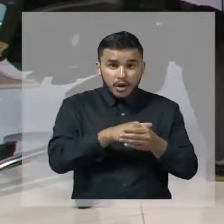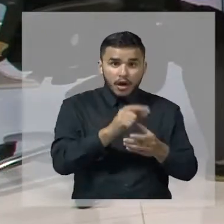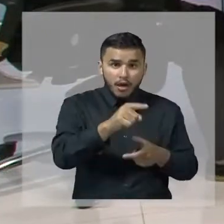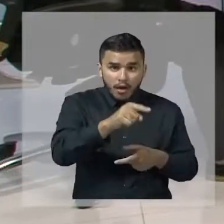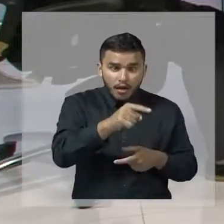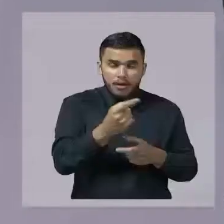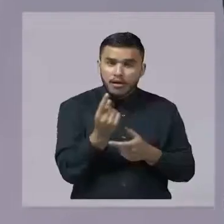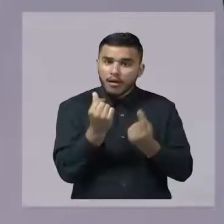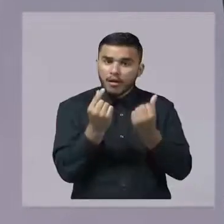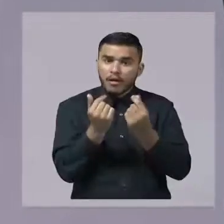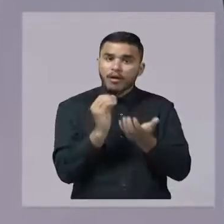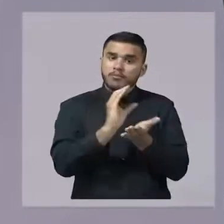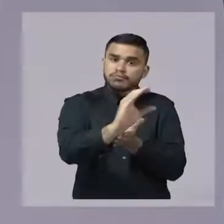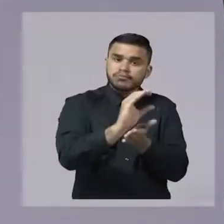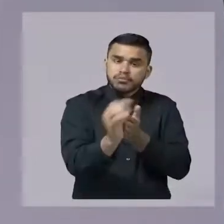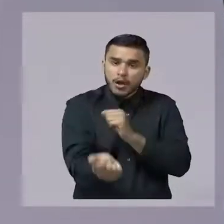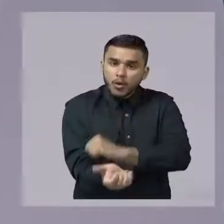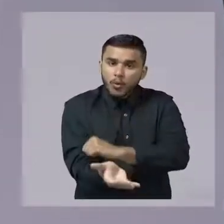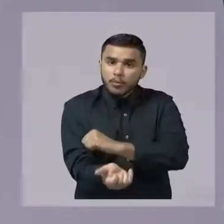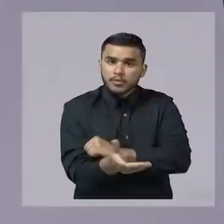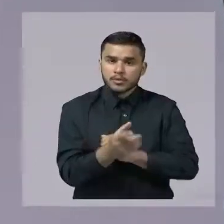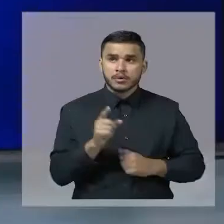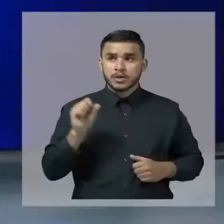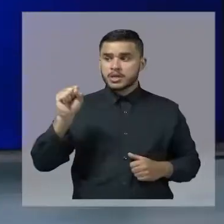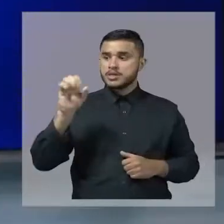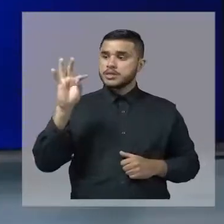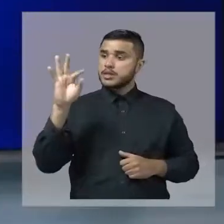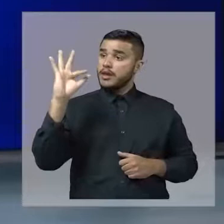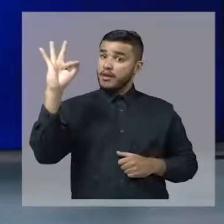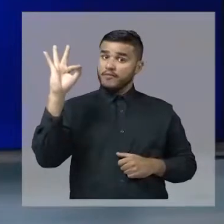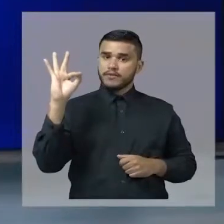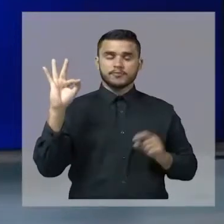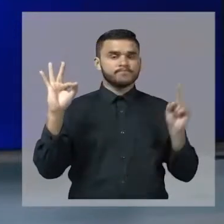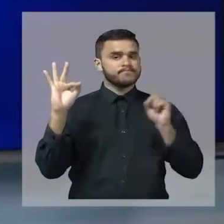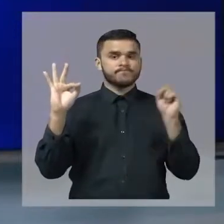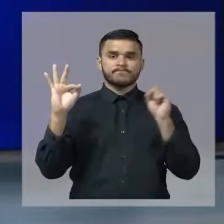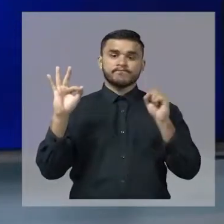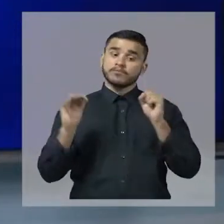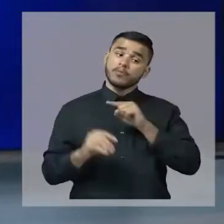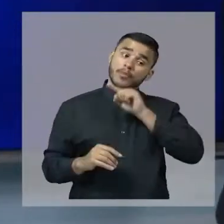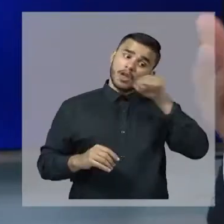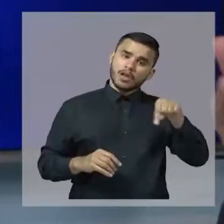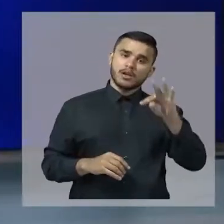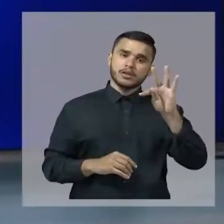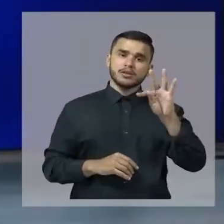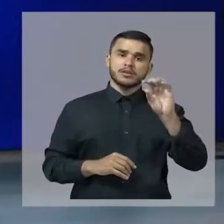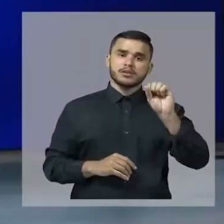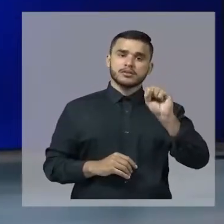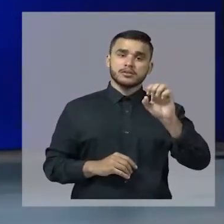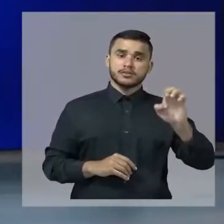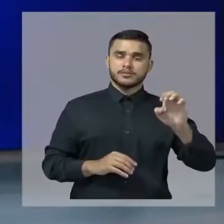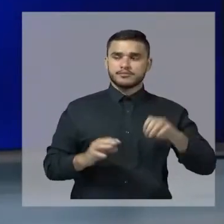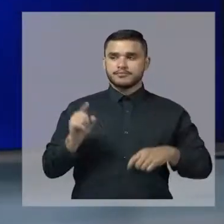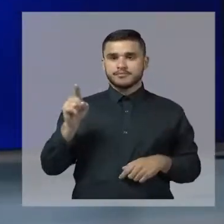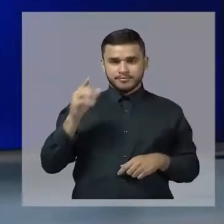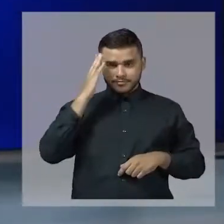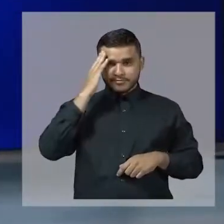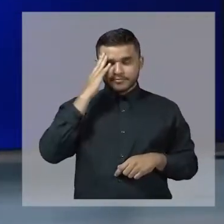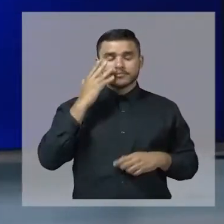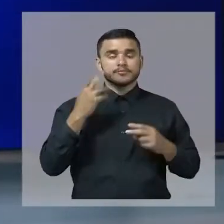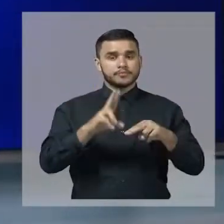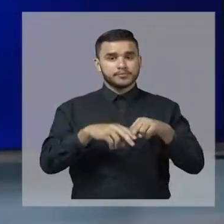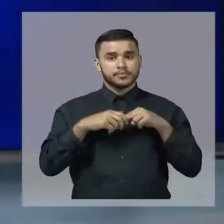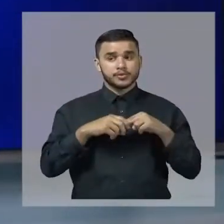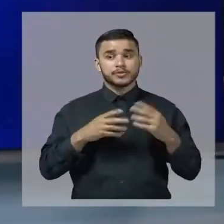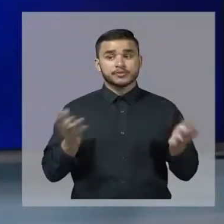crimes sejam julgados pela Justiça Federal, como vinha sendo lá no primeiro grau em Curitiba, como se convencionou chamar, na República